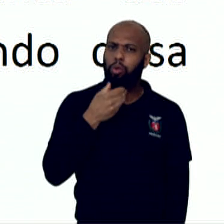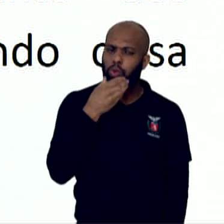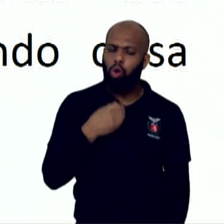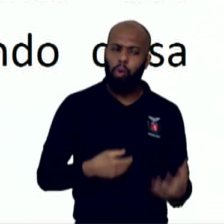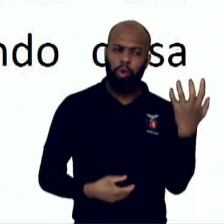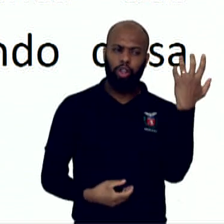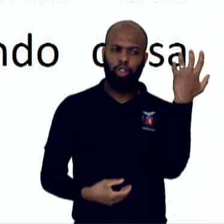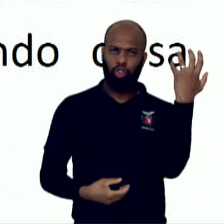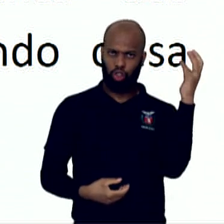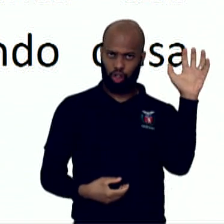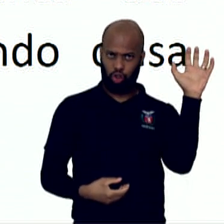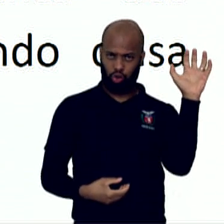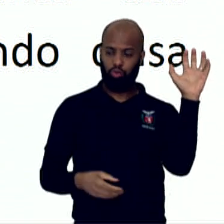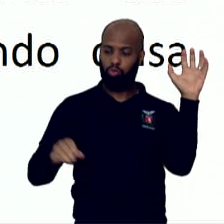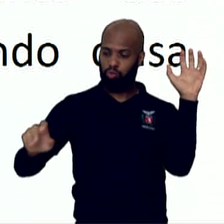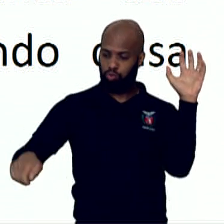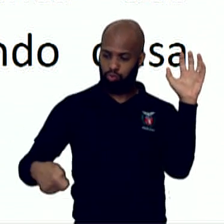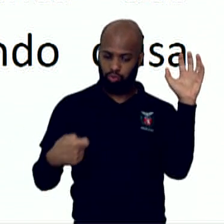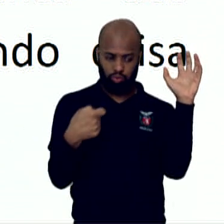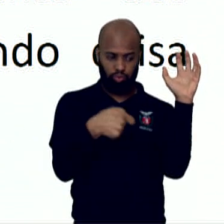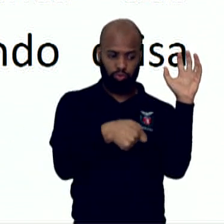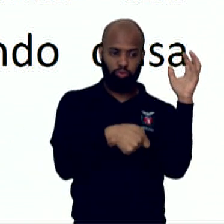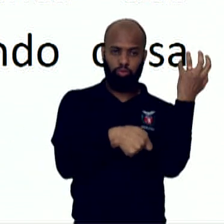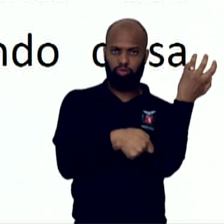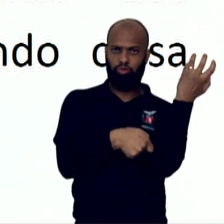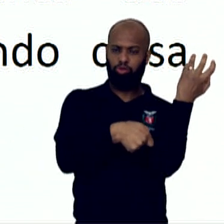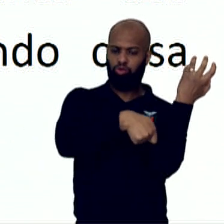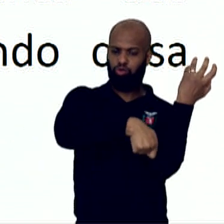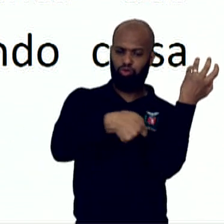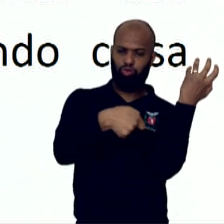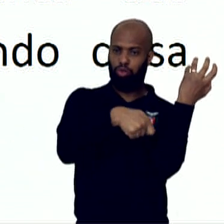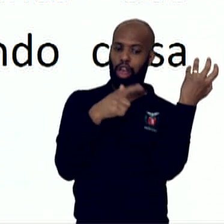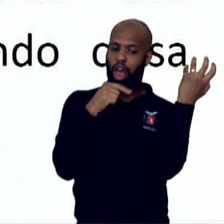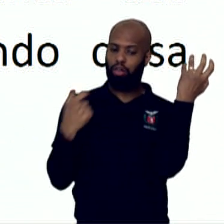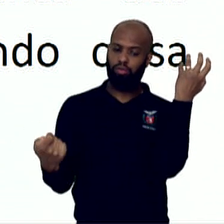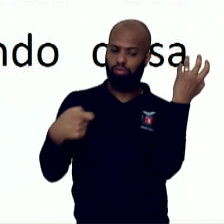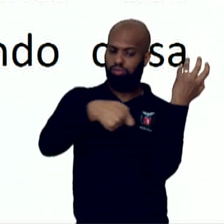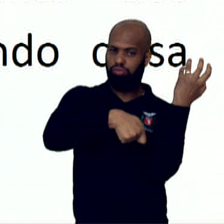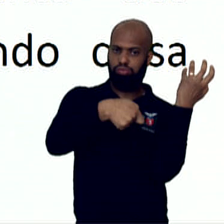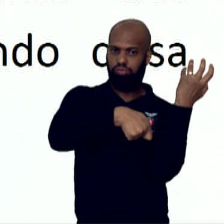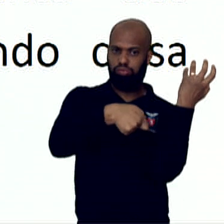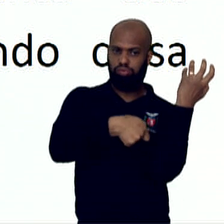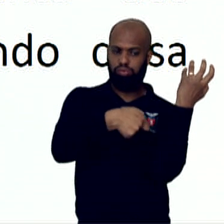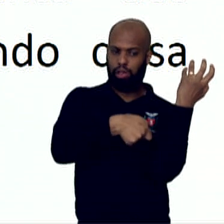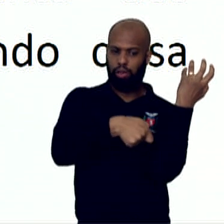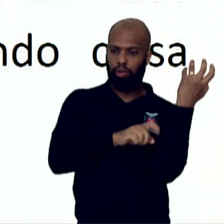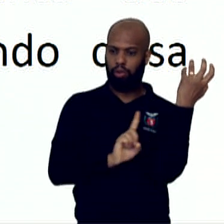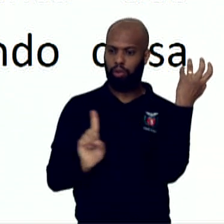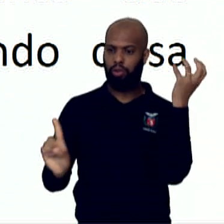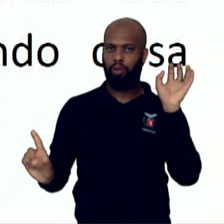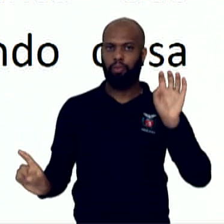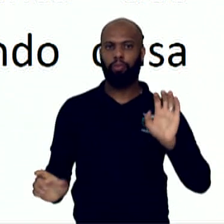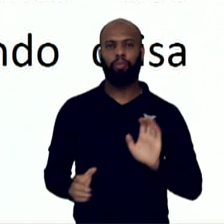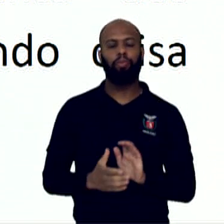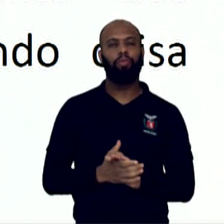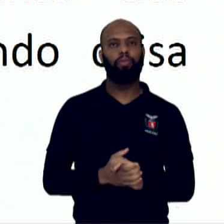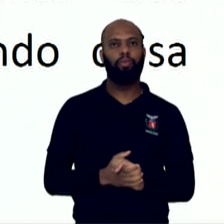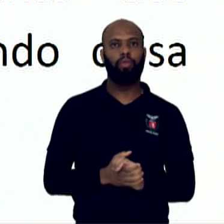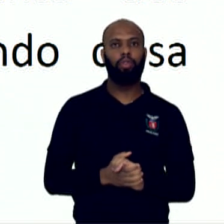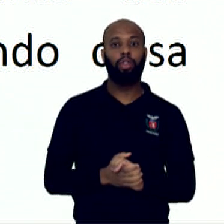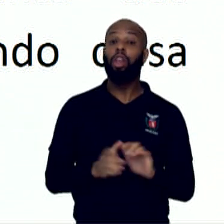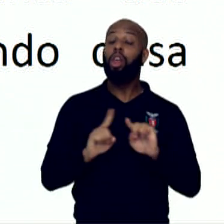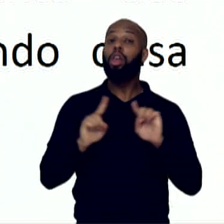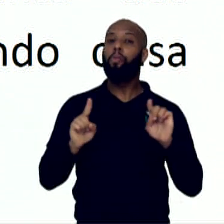de girassol e de renovar-lhe a terra na devida ocasião. O dono